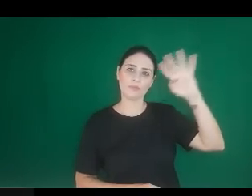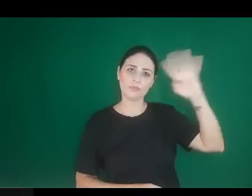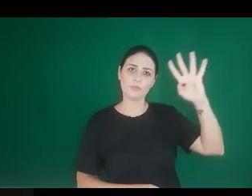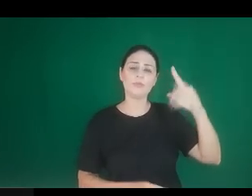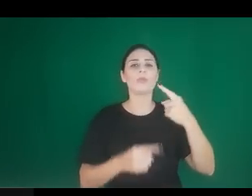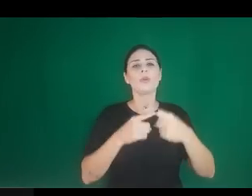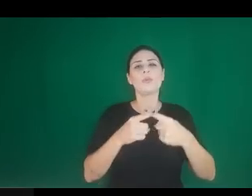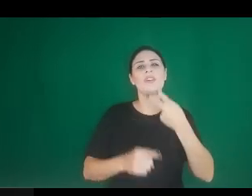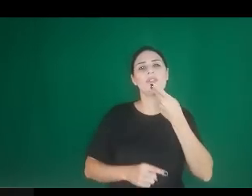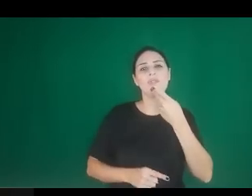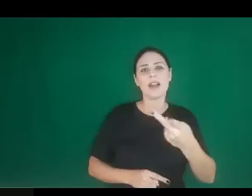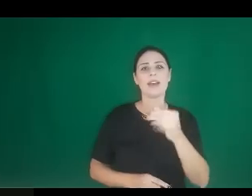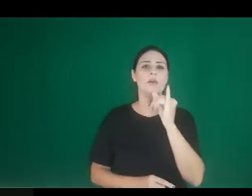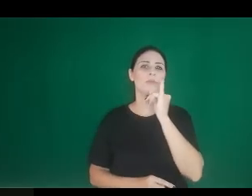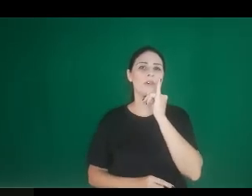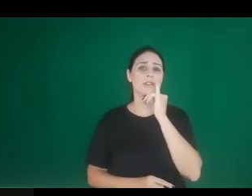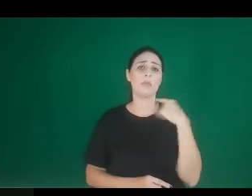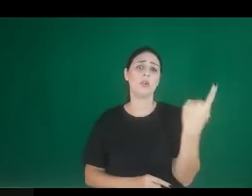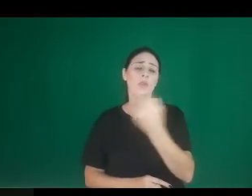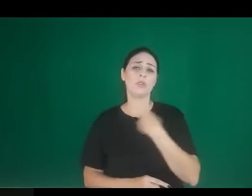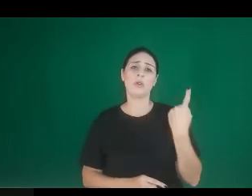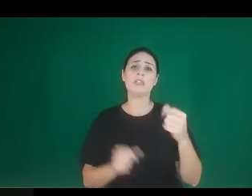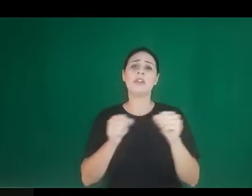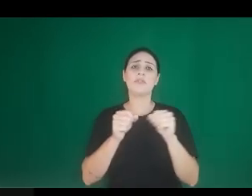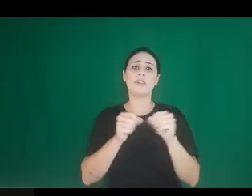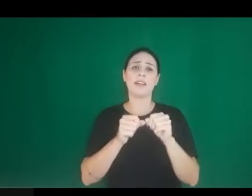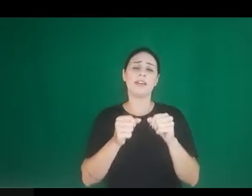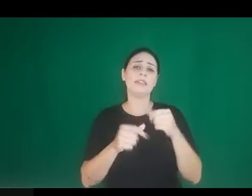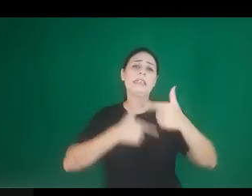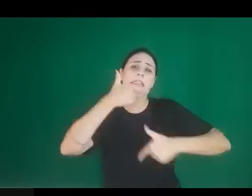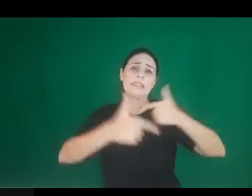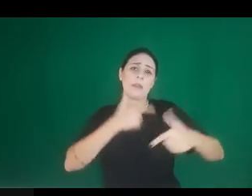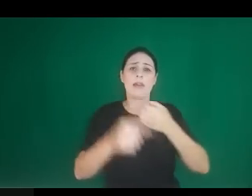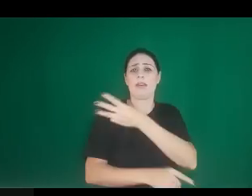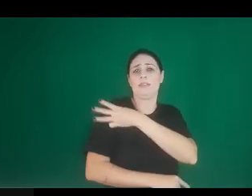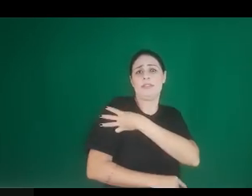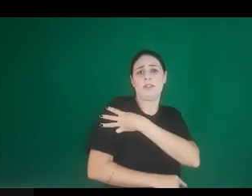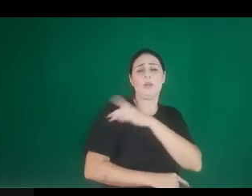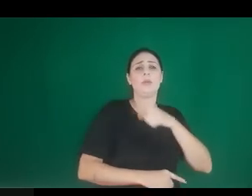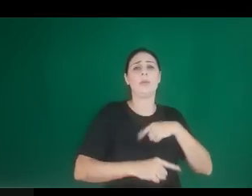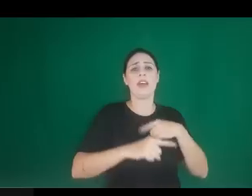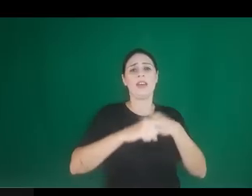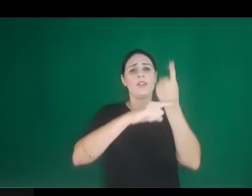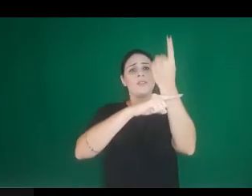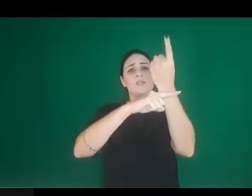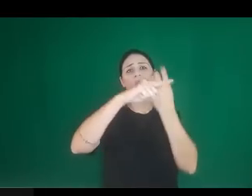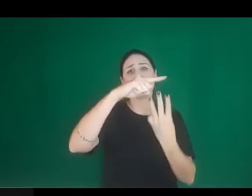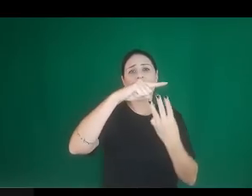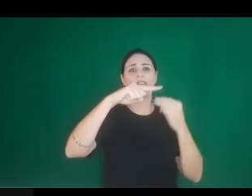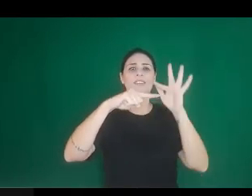fundamentação teórica, porque dizer, por exemplo, que nós temos que trabalhar fração no terceiro ano,